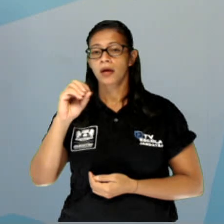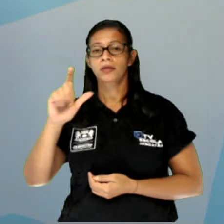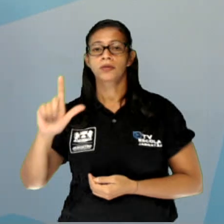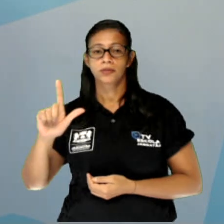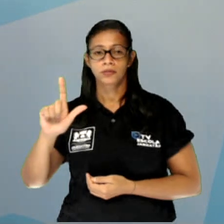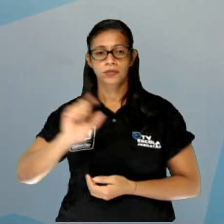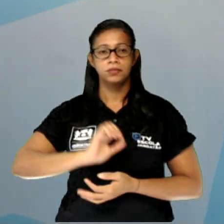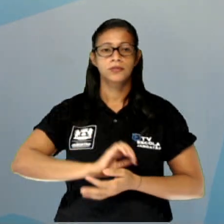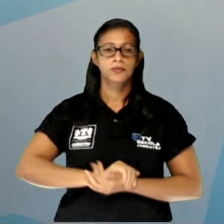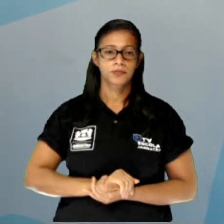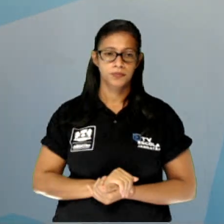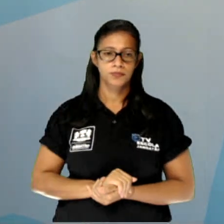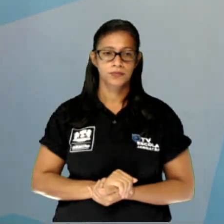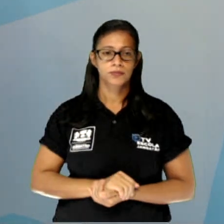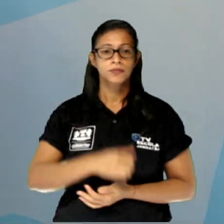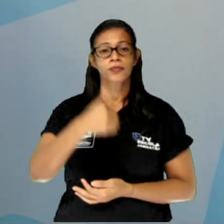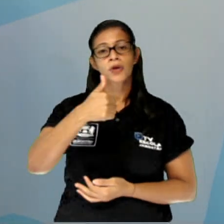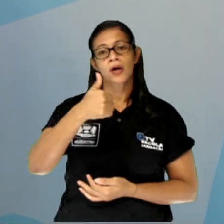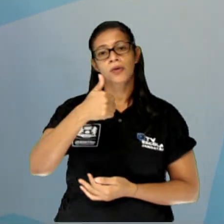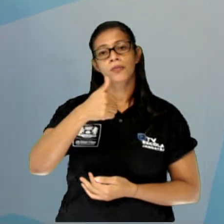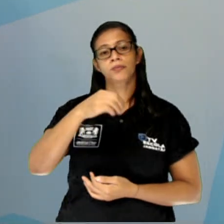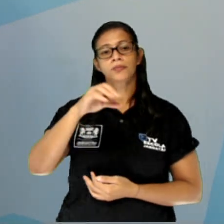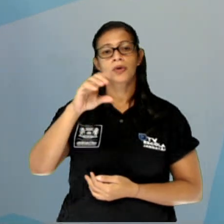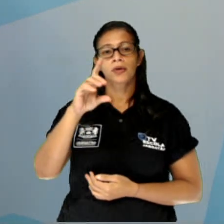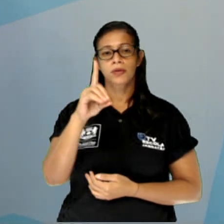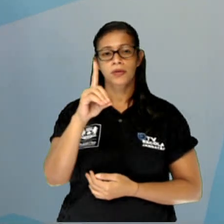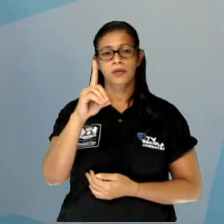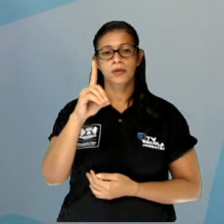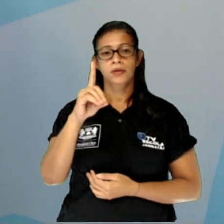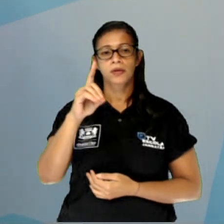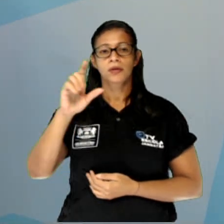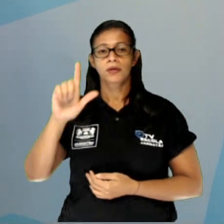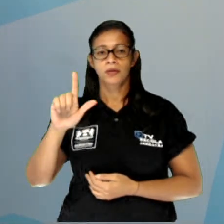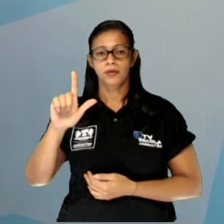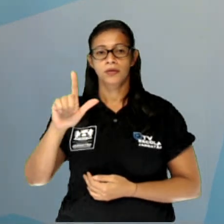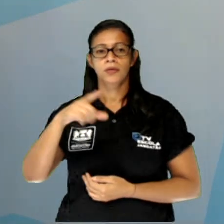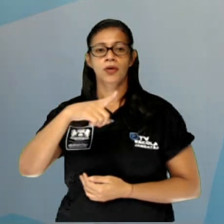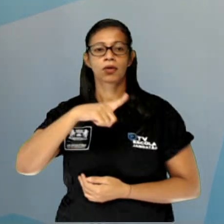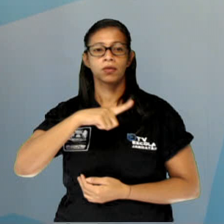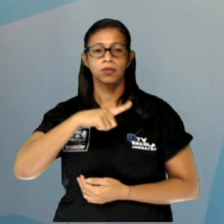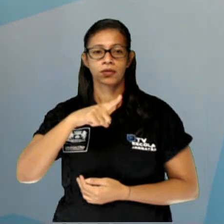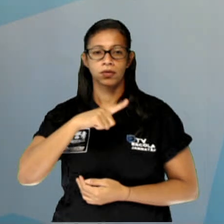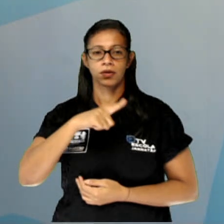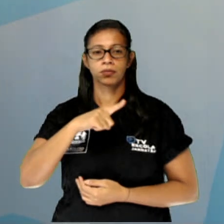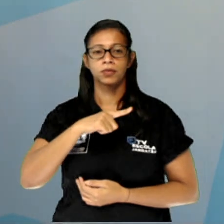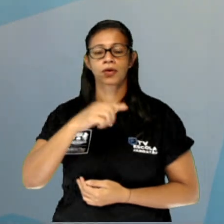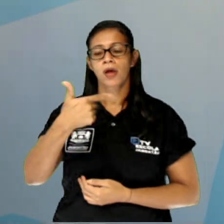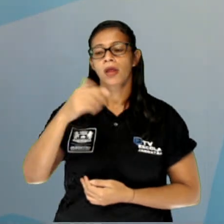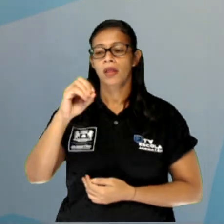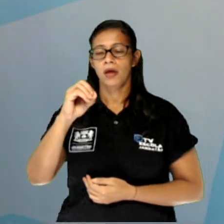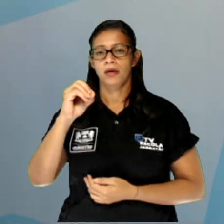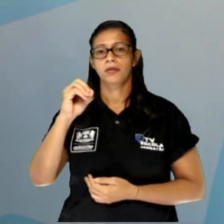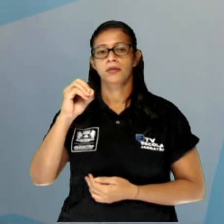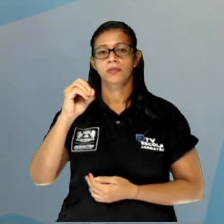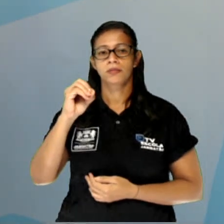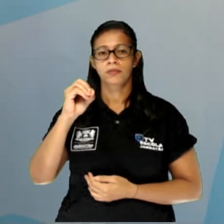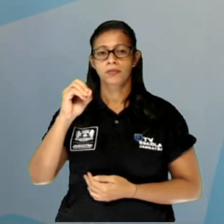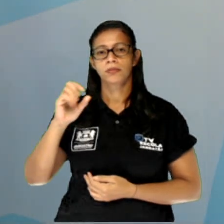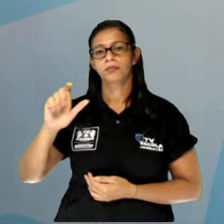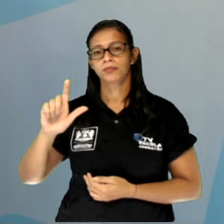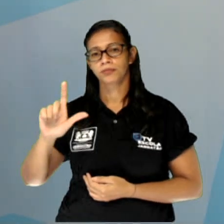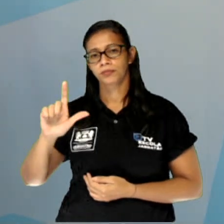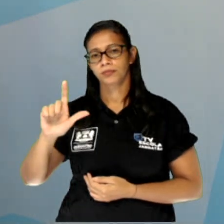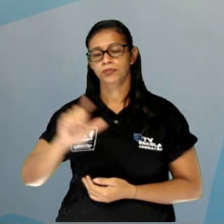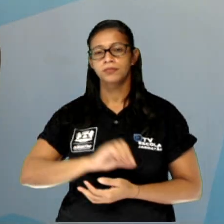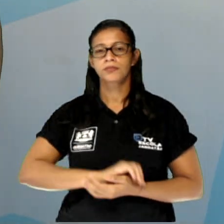decilitros. Em 1 decilitro, nós temos 10 centilitros. E 1 centilitro, nós temos 10 mililitros.